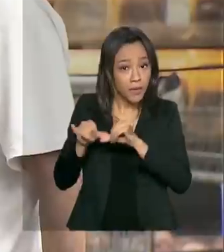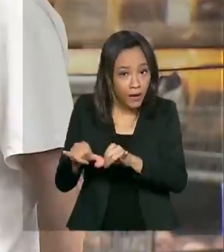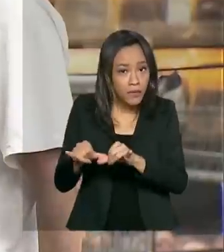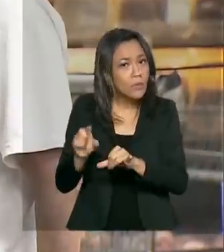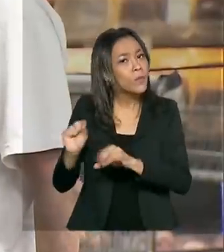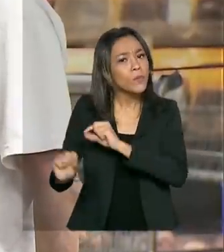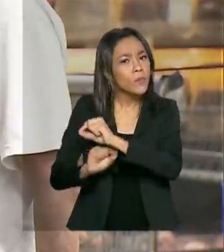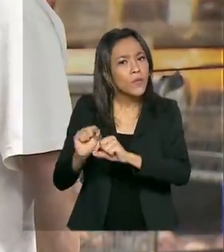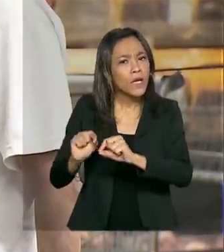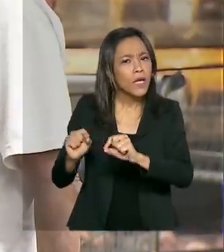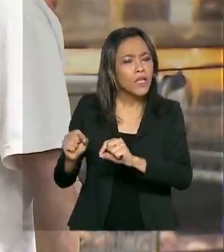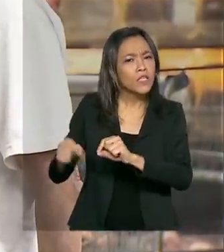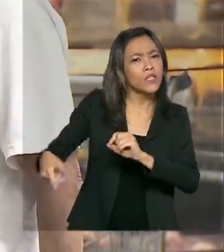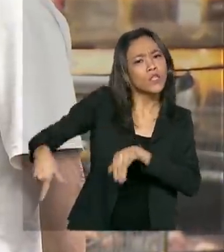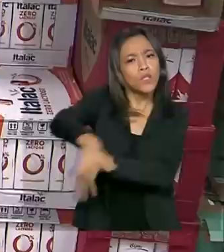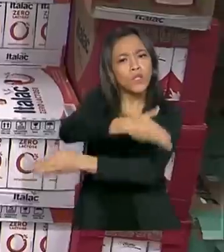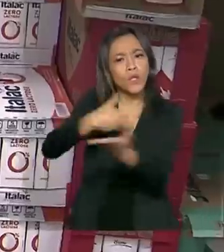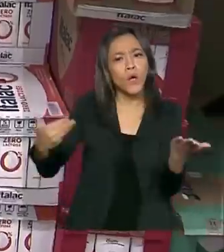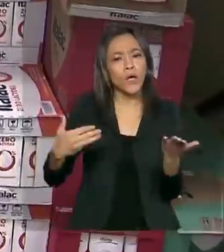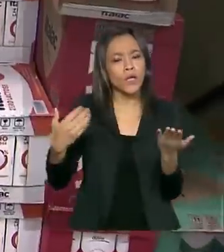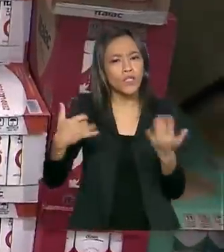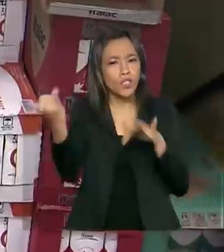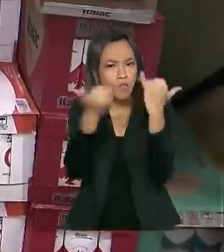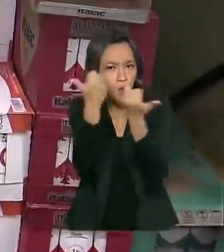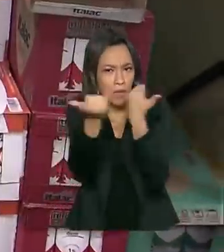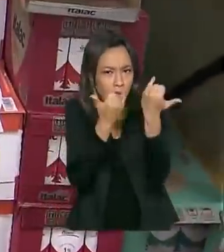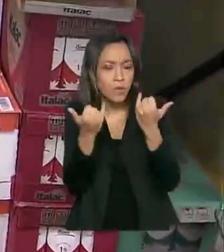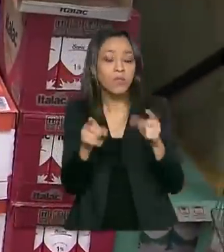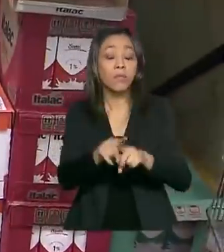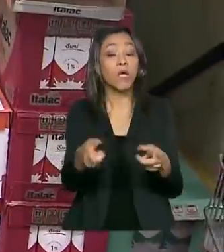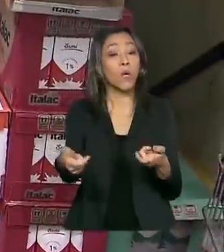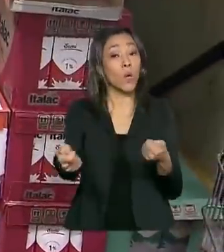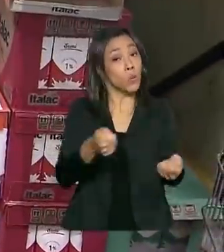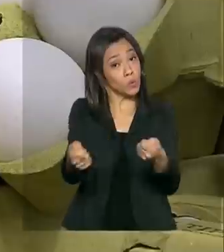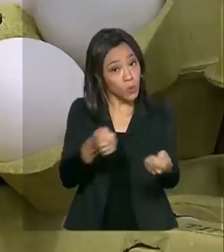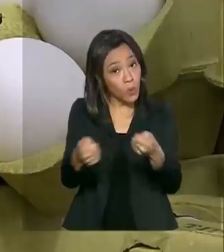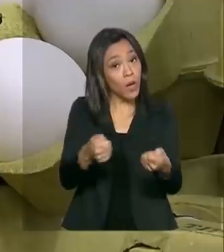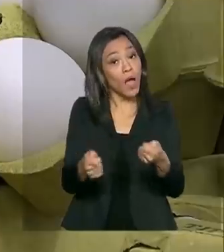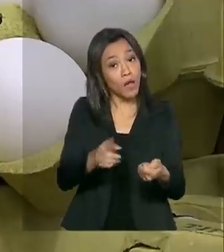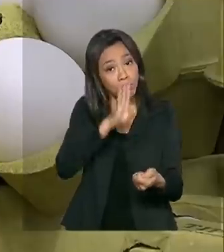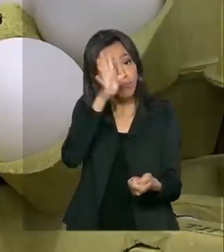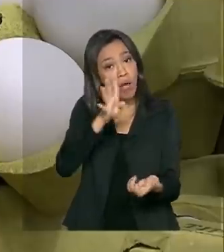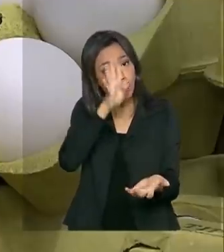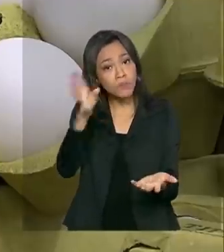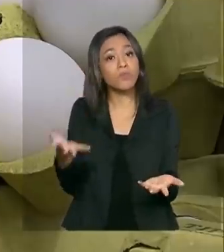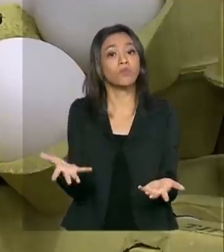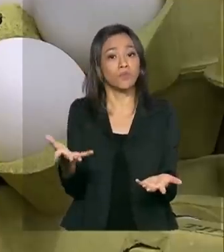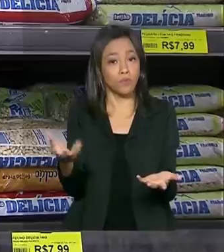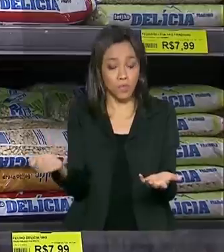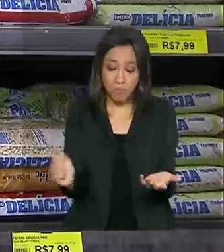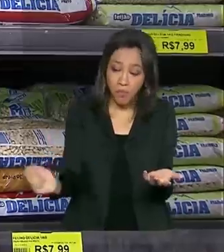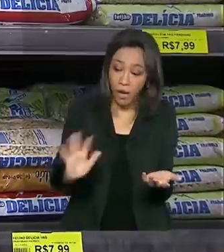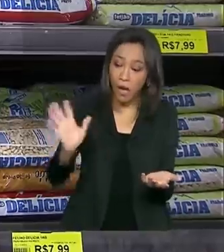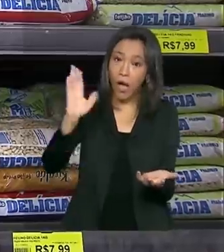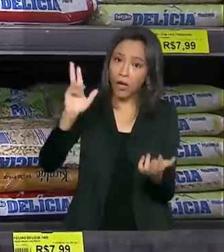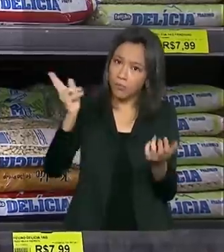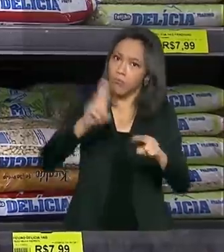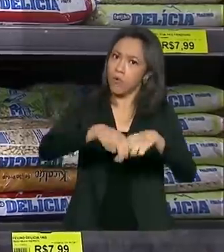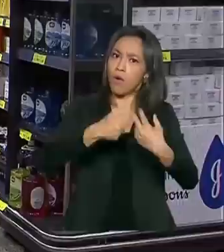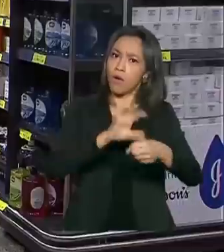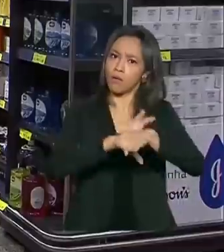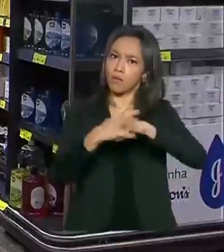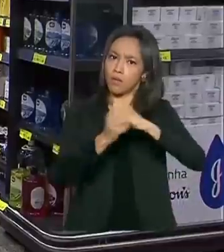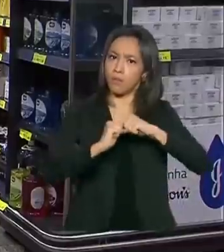para troca de informações e controle de possíveis abusos nos preços de produtos em razão da pandemia.